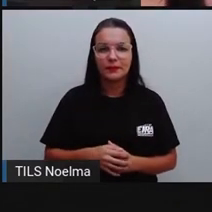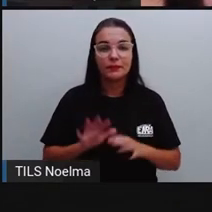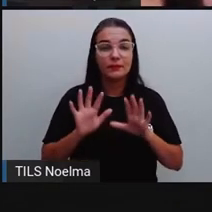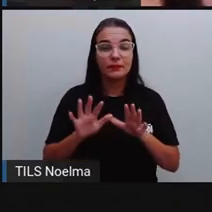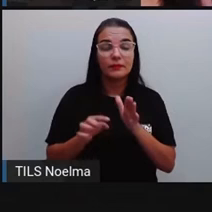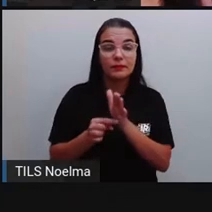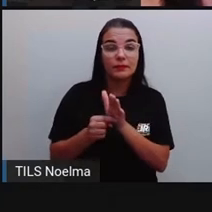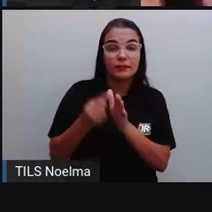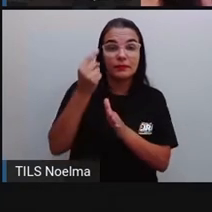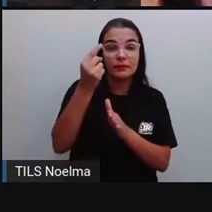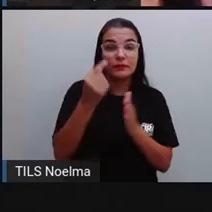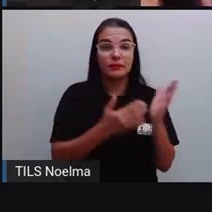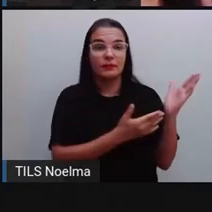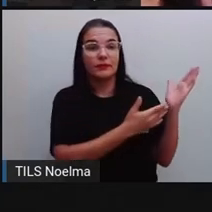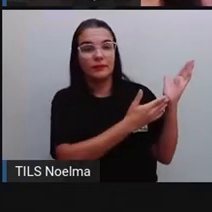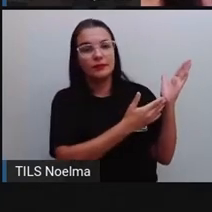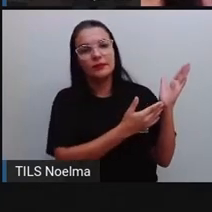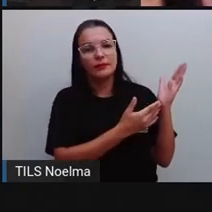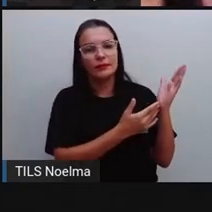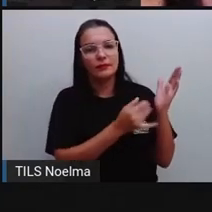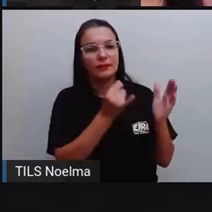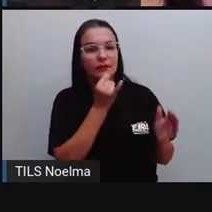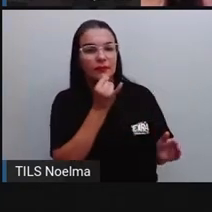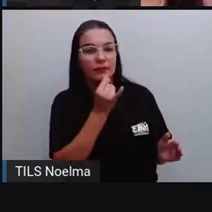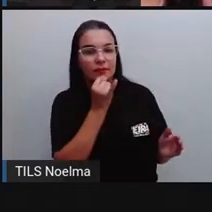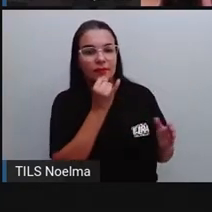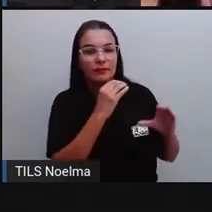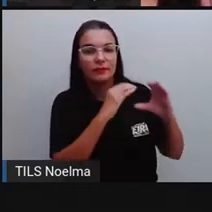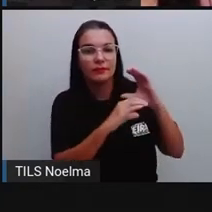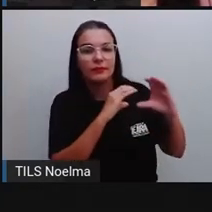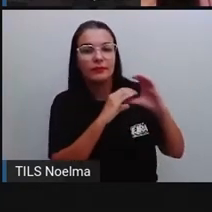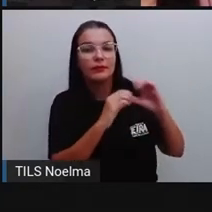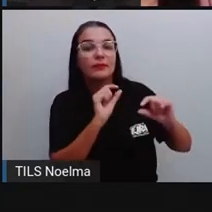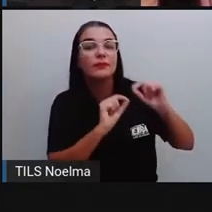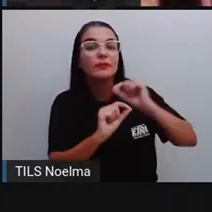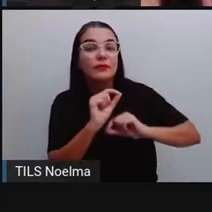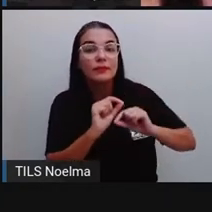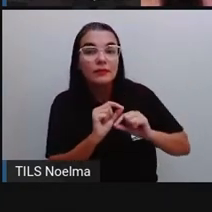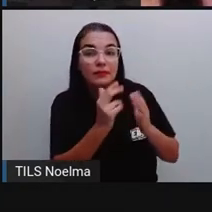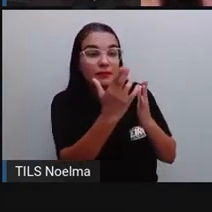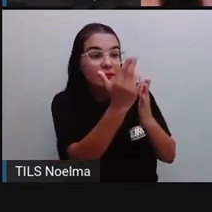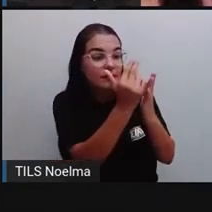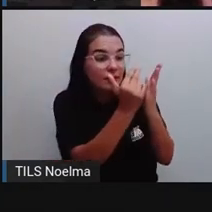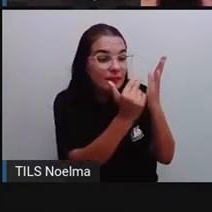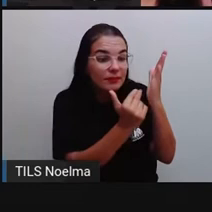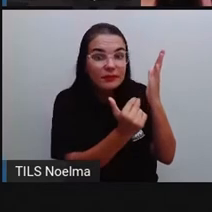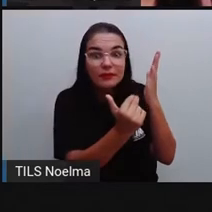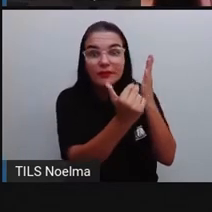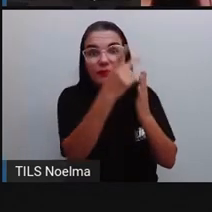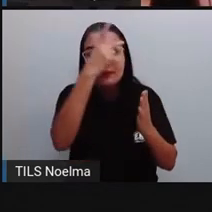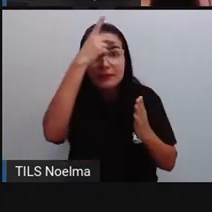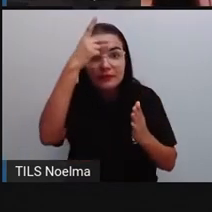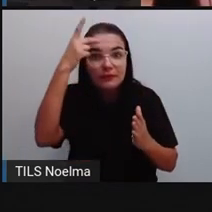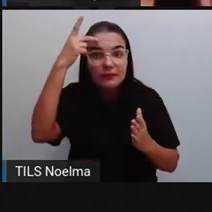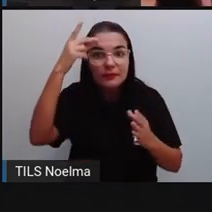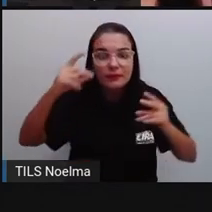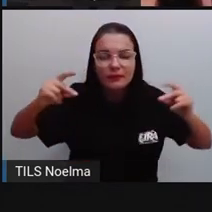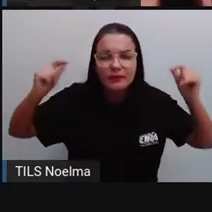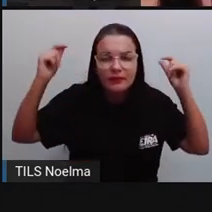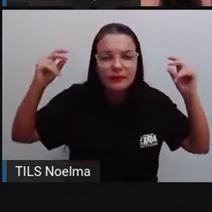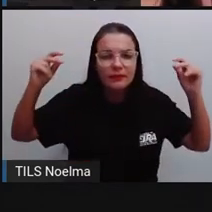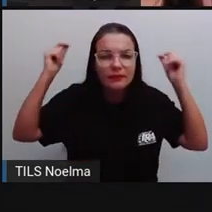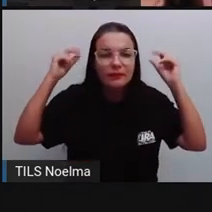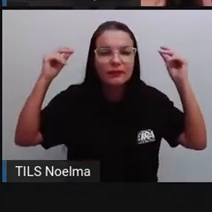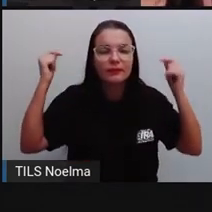primeiros modelos de comunicação foram através de pinturas rupestres desenhadas pelos povos primatas